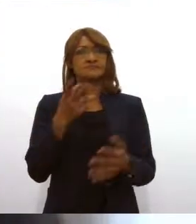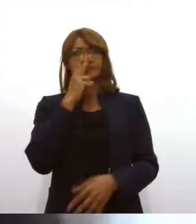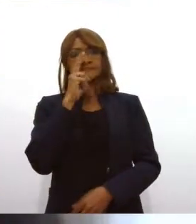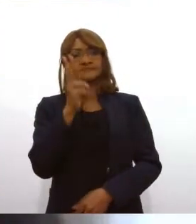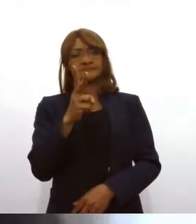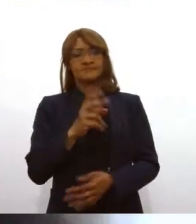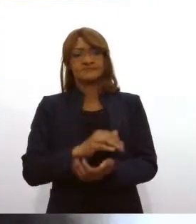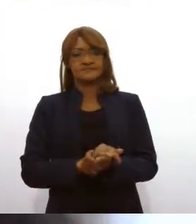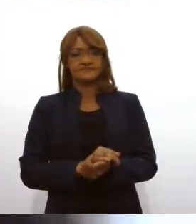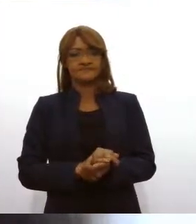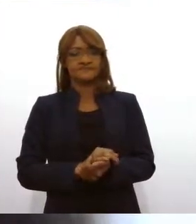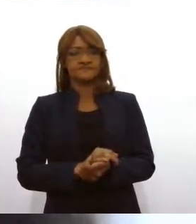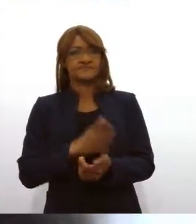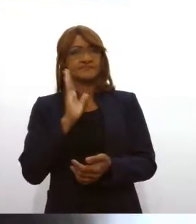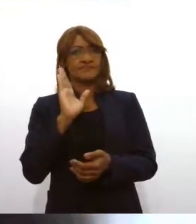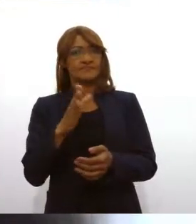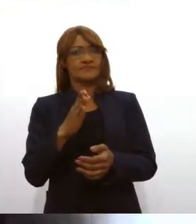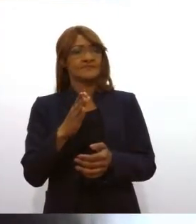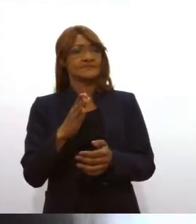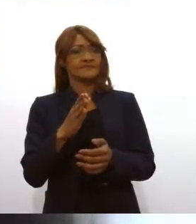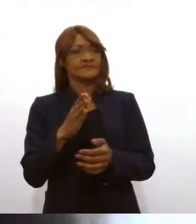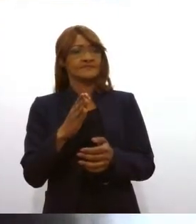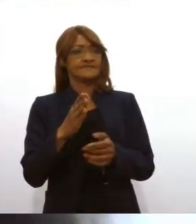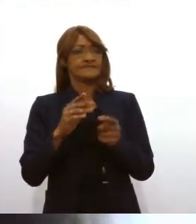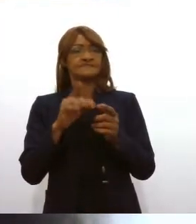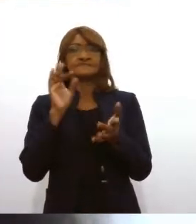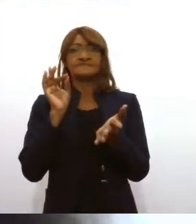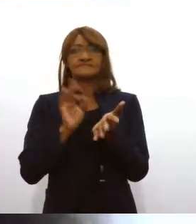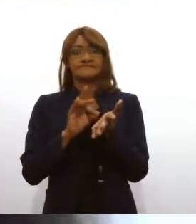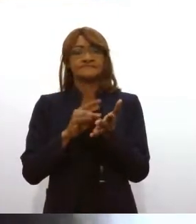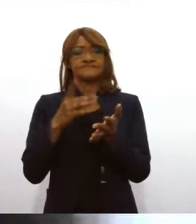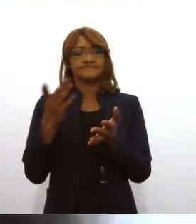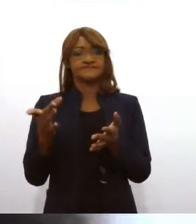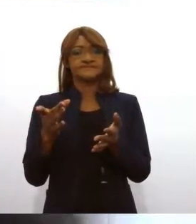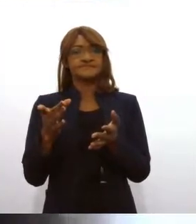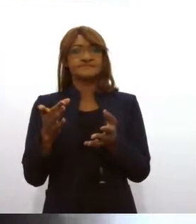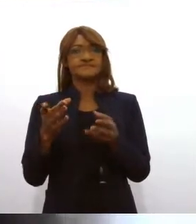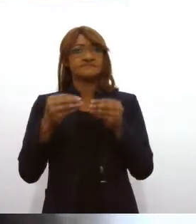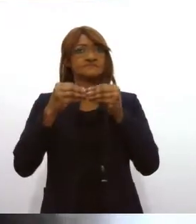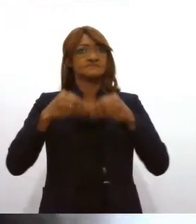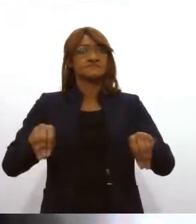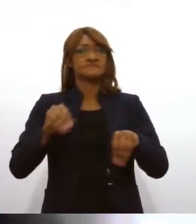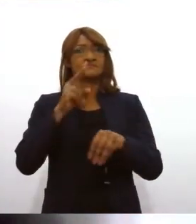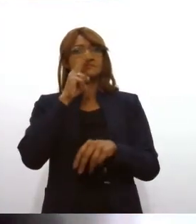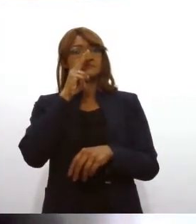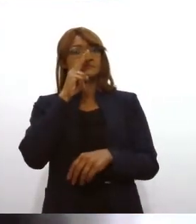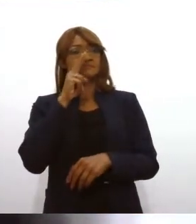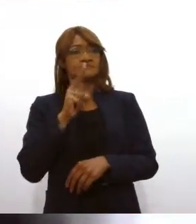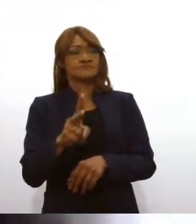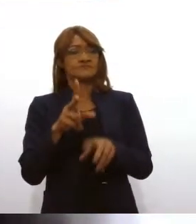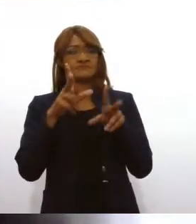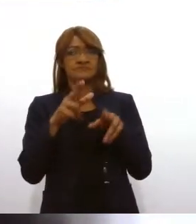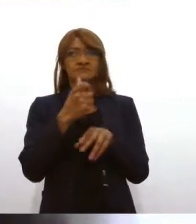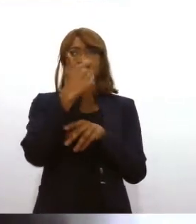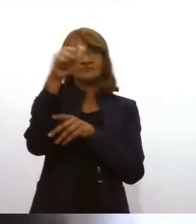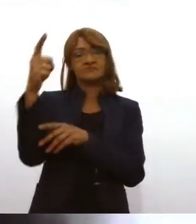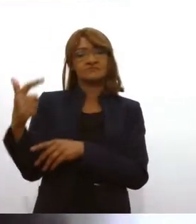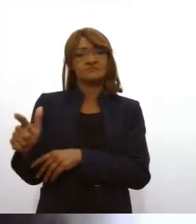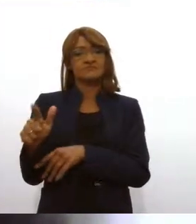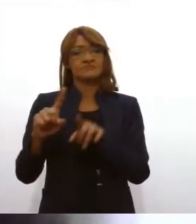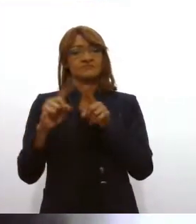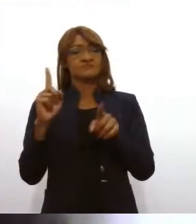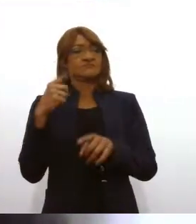muito representativa. E, sem sombra de dúvida, foi um setor que sofreu demais, assim como diversos outros sofreram na pandemia, mas o nosso